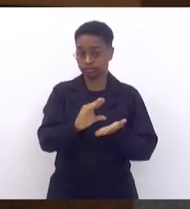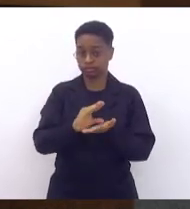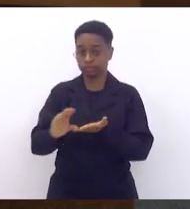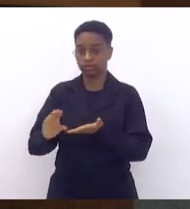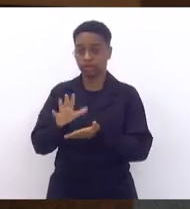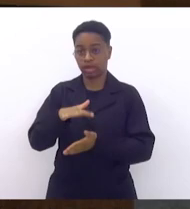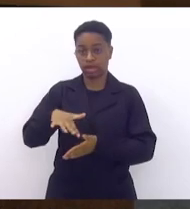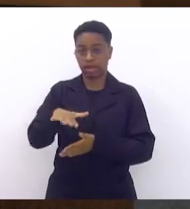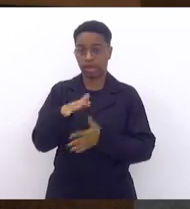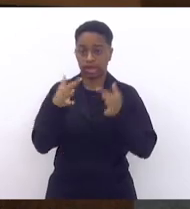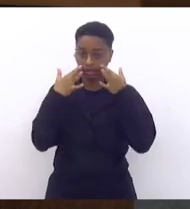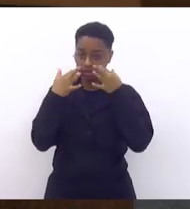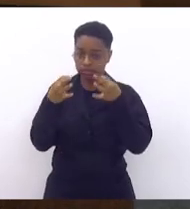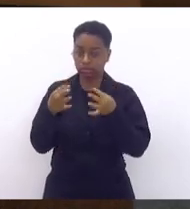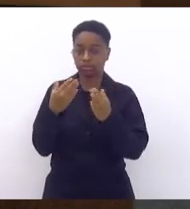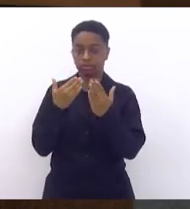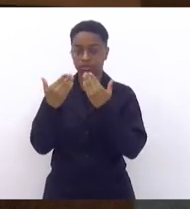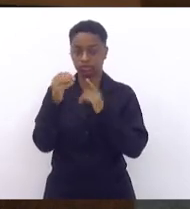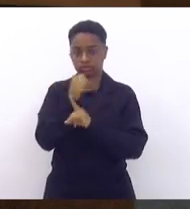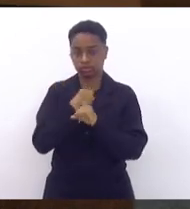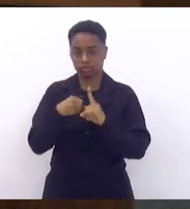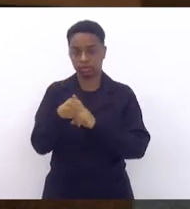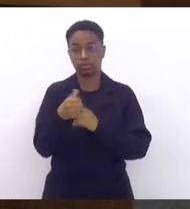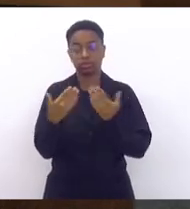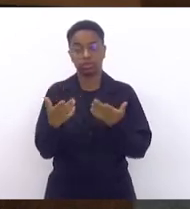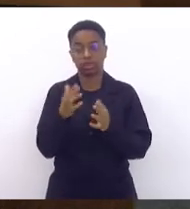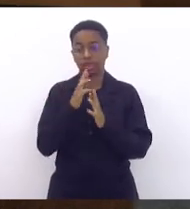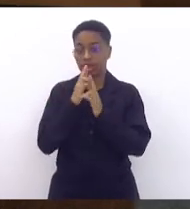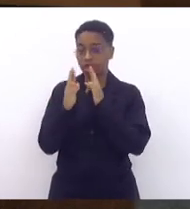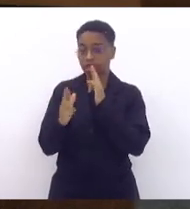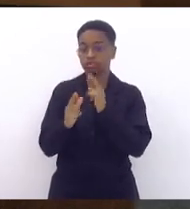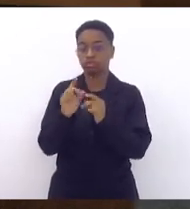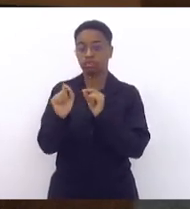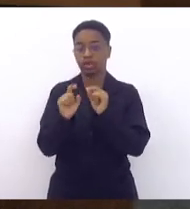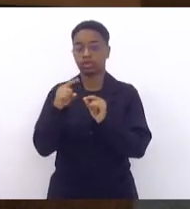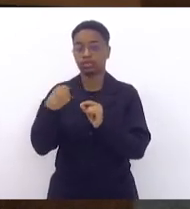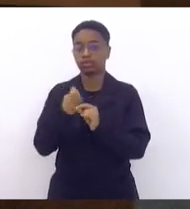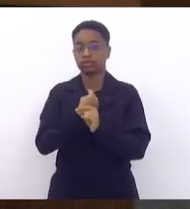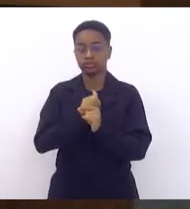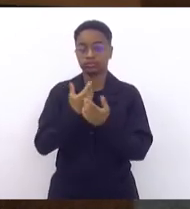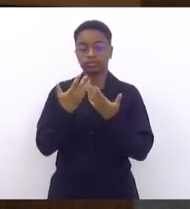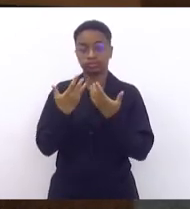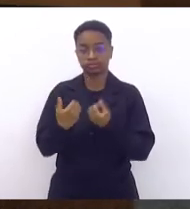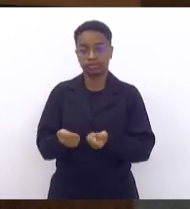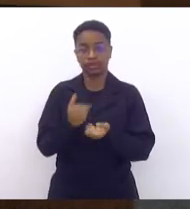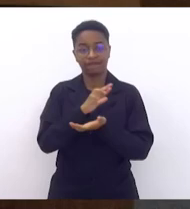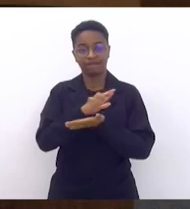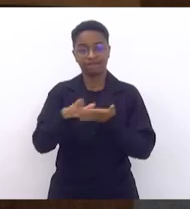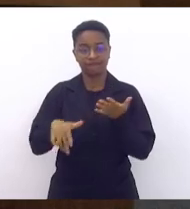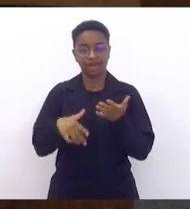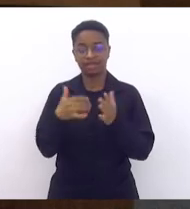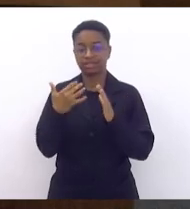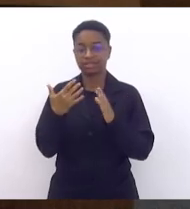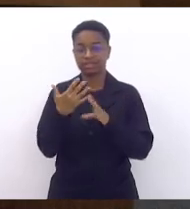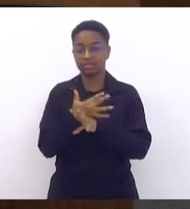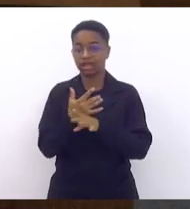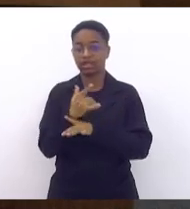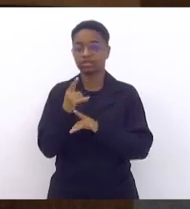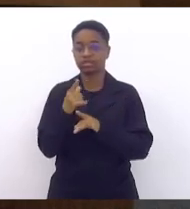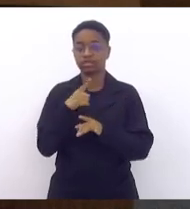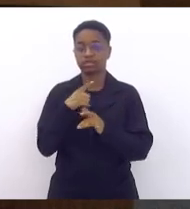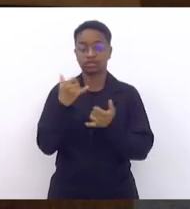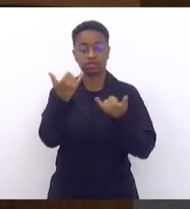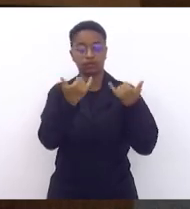atenção psicossocial. O resultado disso é que a gente já está recebendo de vários municípios a